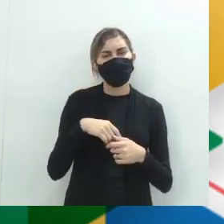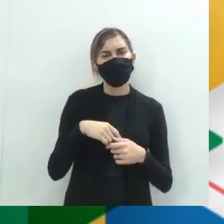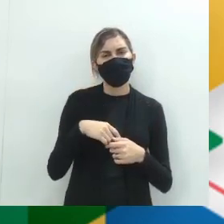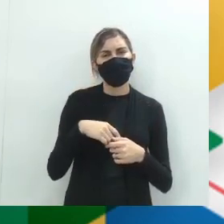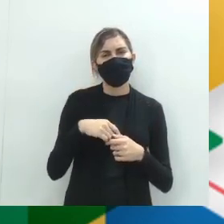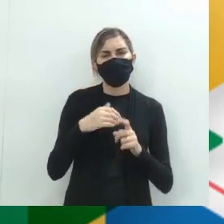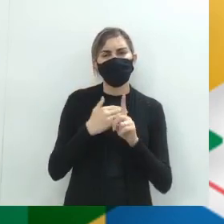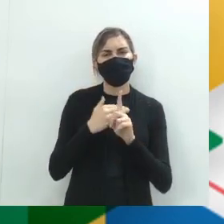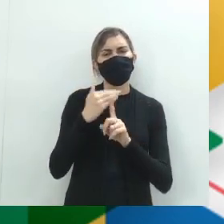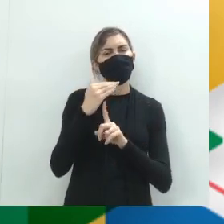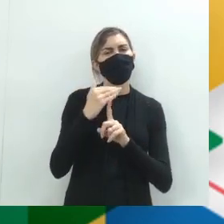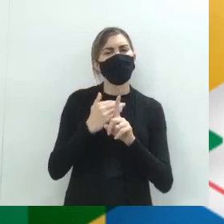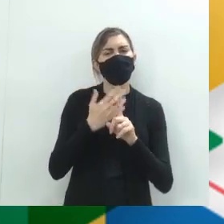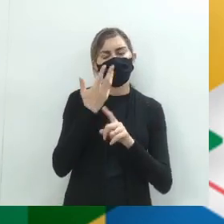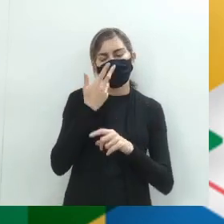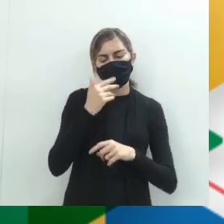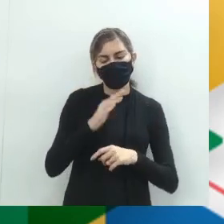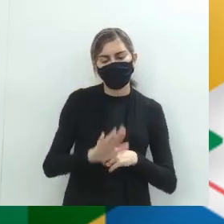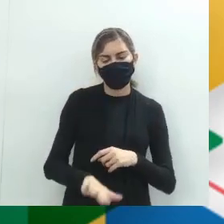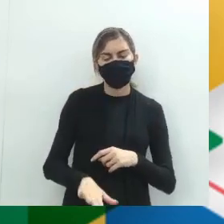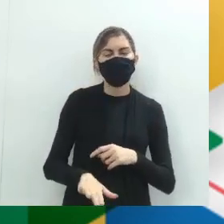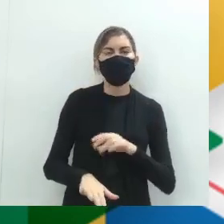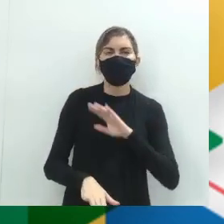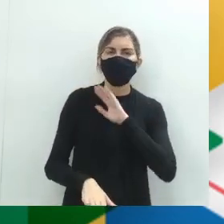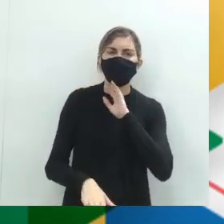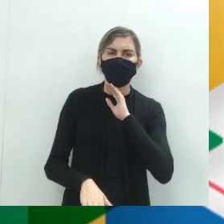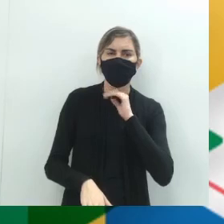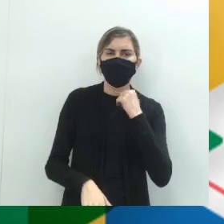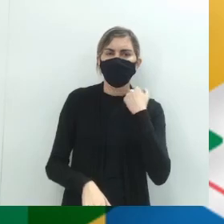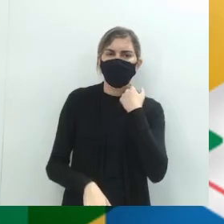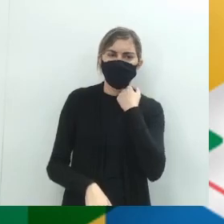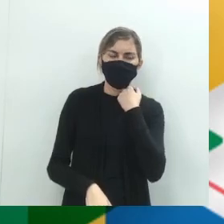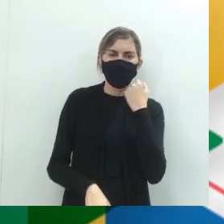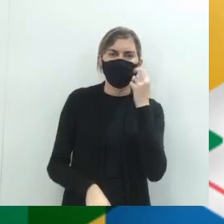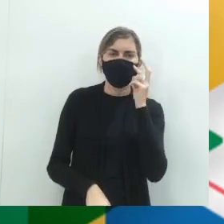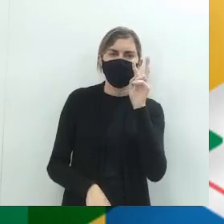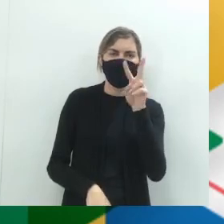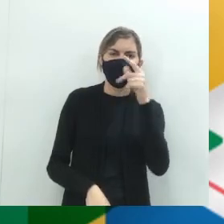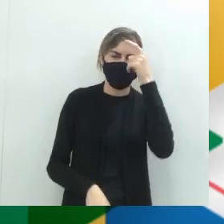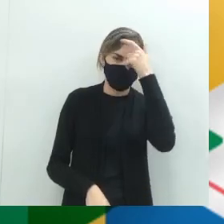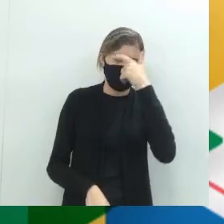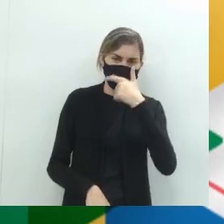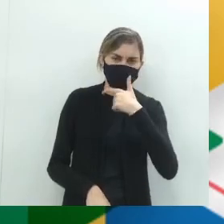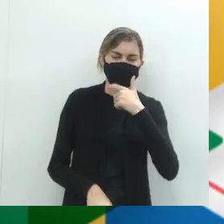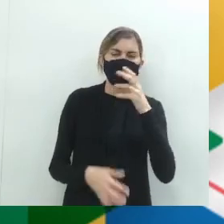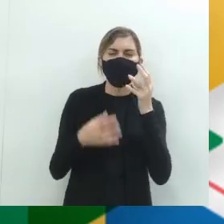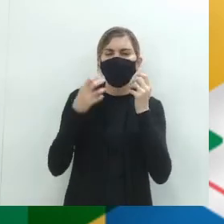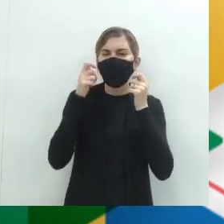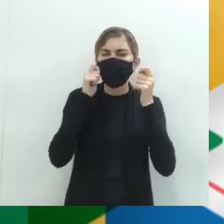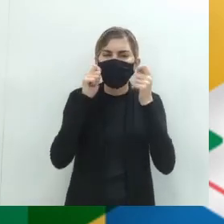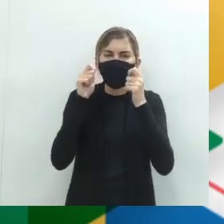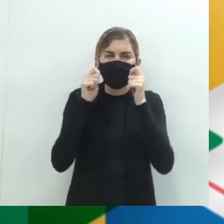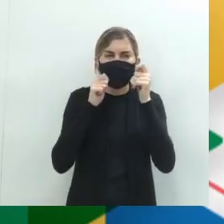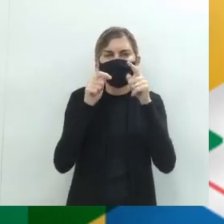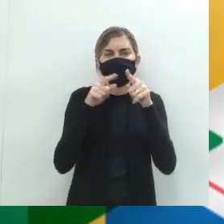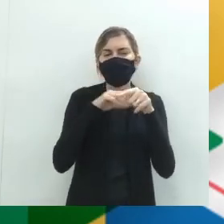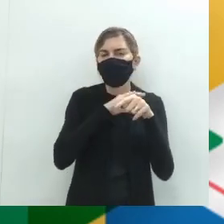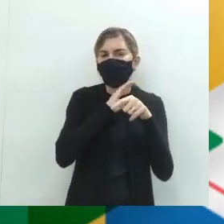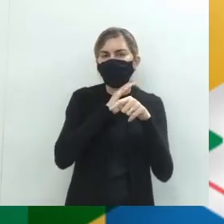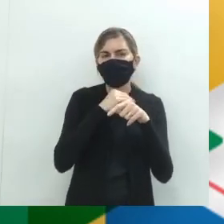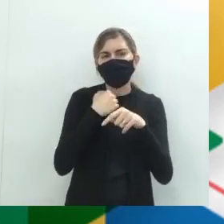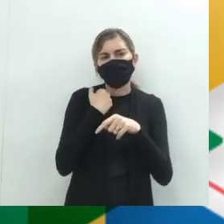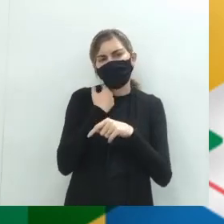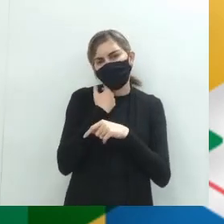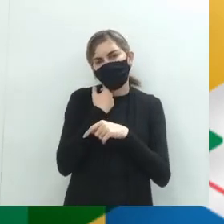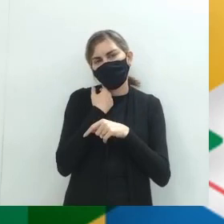a temperatura de uma criança que está febril. Olha o rostinho da criança, bem fofinha, que ela está com febre.